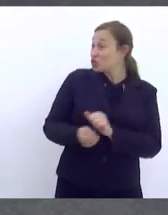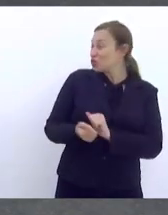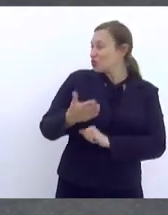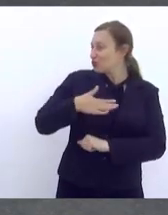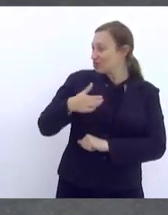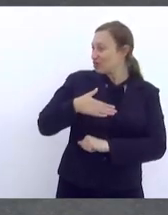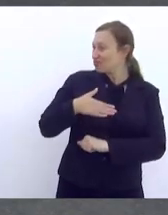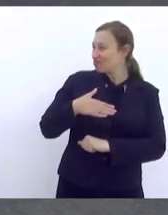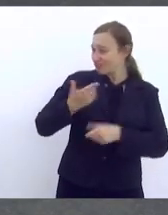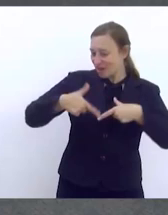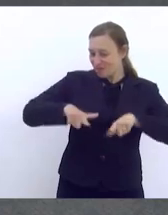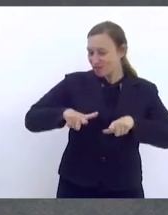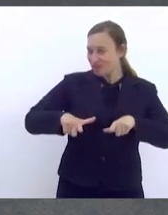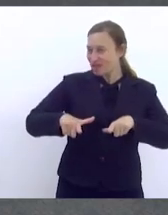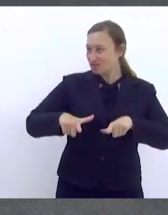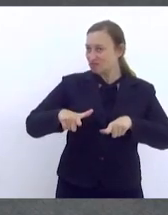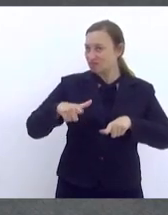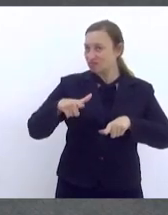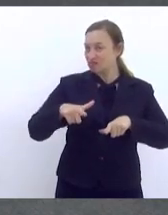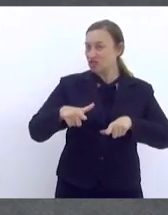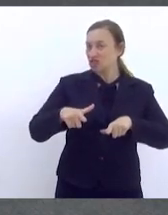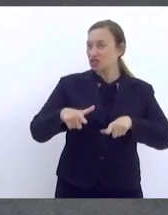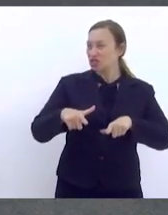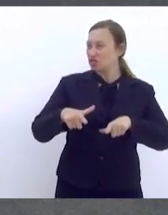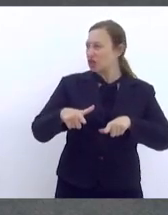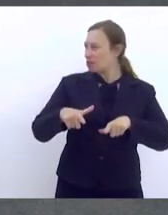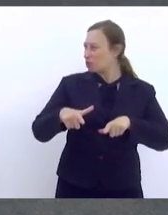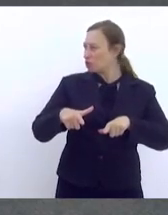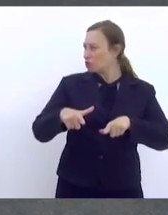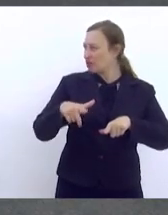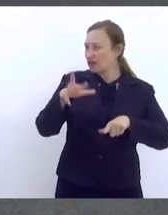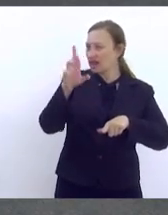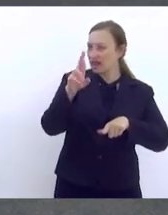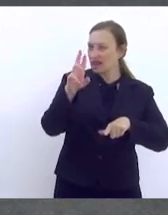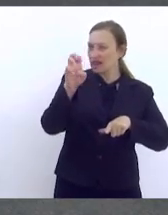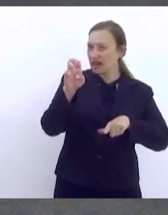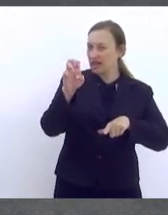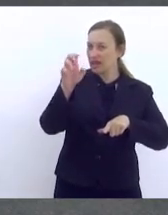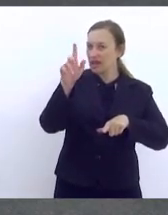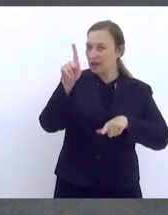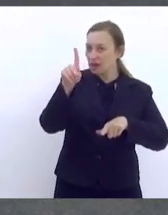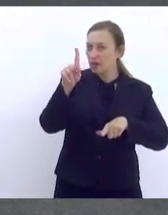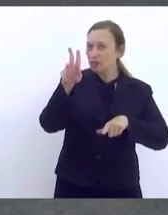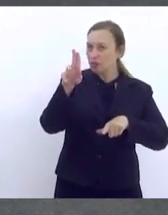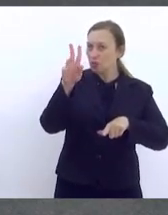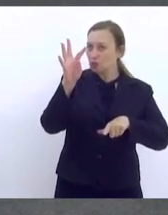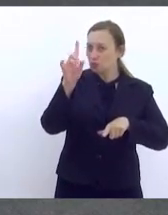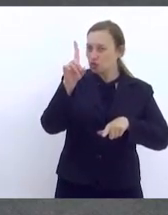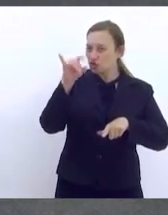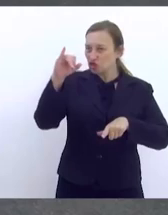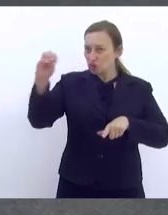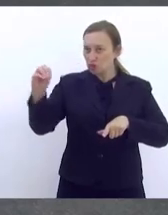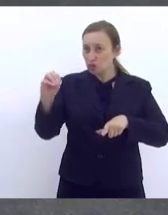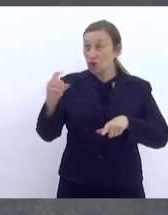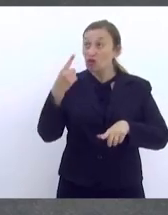Moção de repúdio porque eu tenho visto aí fora um silêncio ensurdecedor